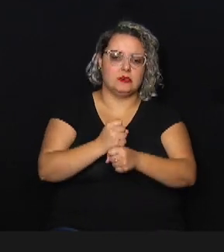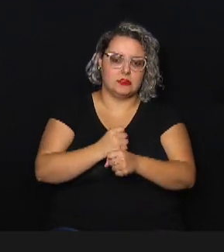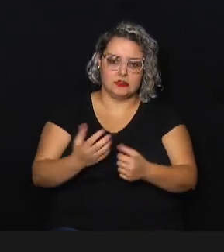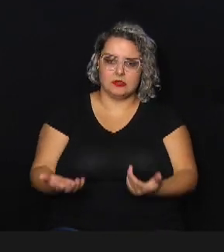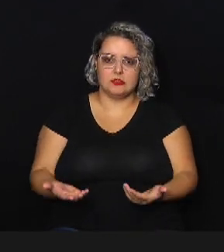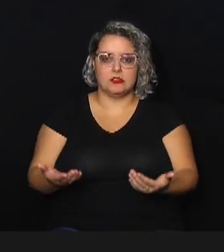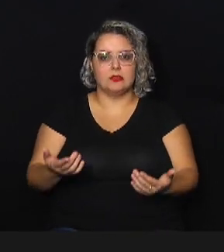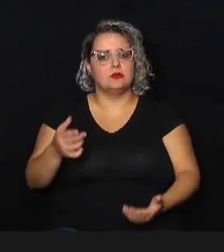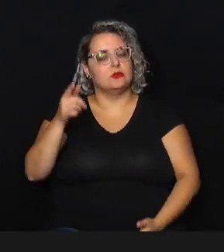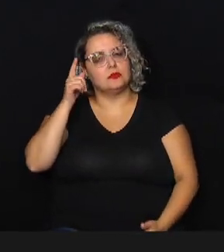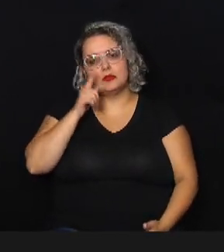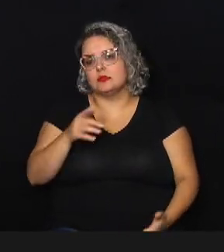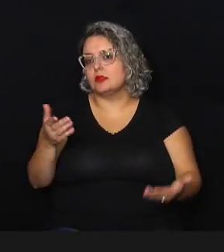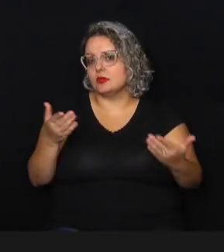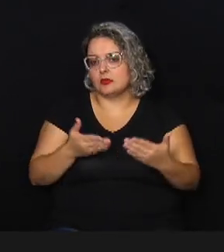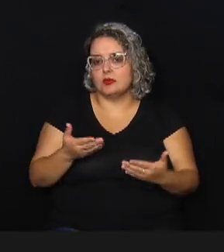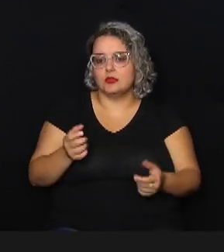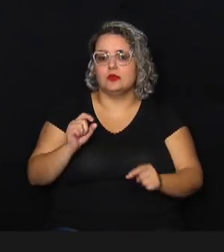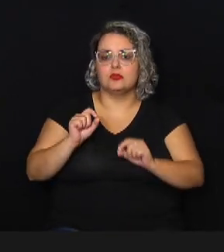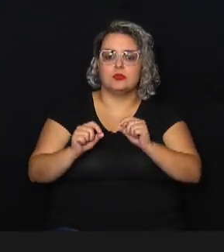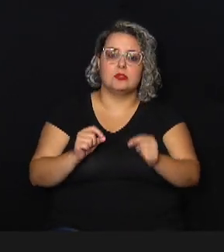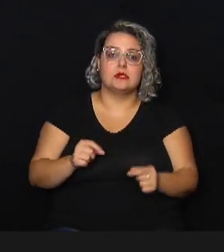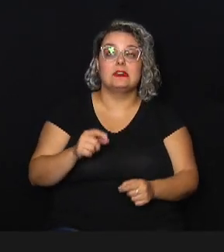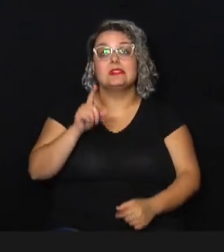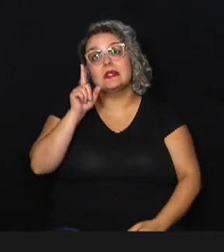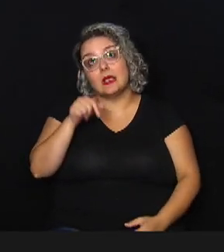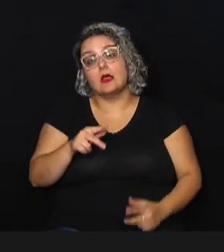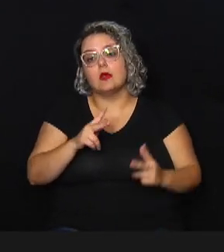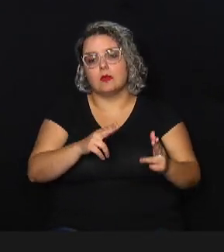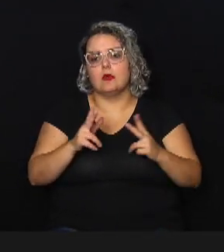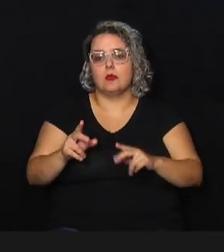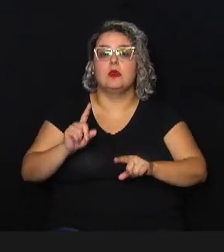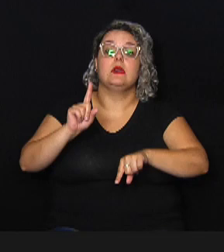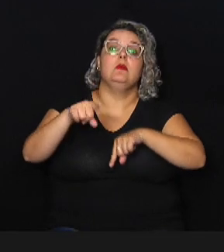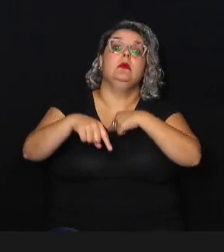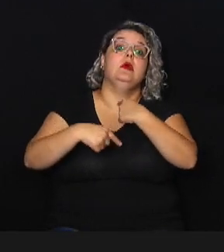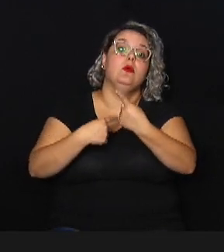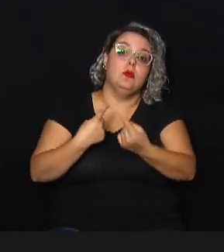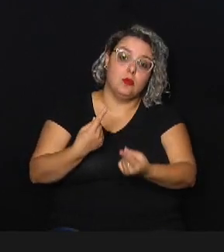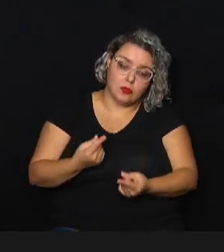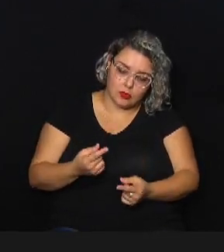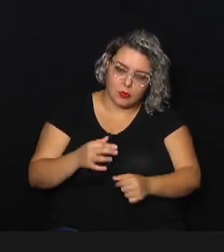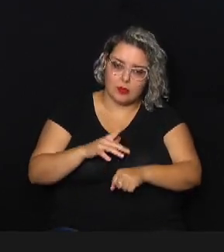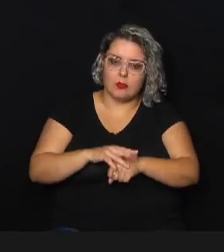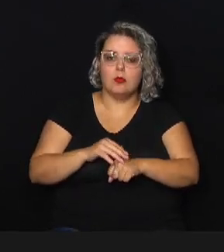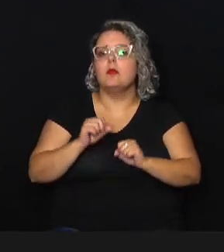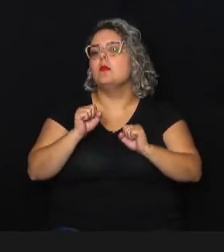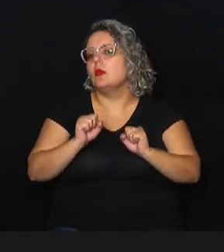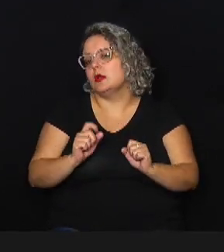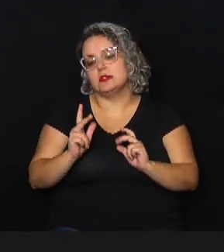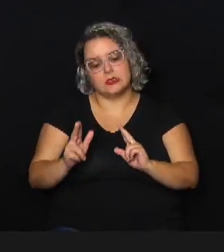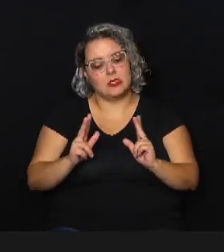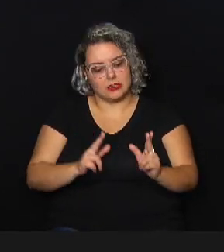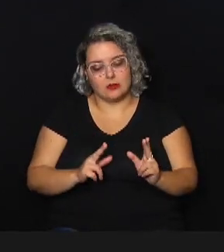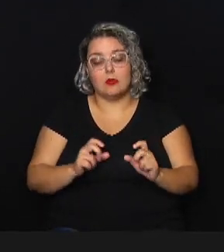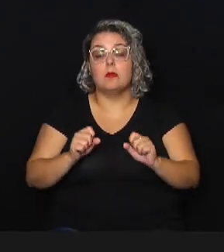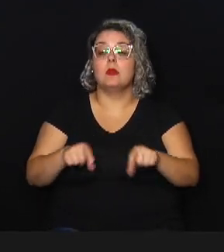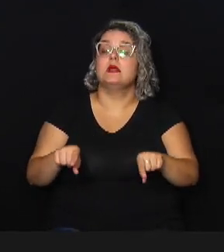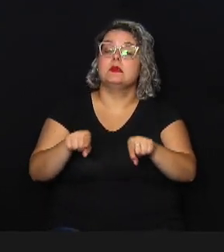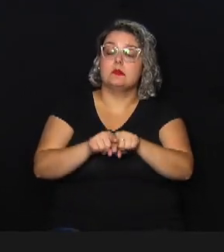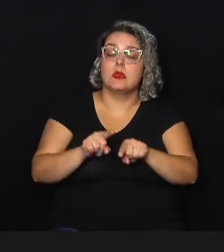hoje ainda, provar que seria a mesma doença. Tá? Às vezes pode ser uma outra doença, pode ser a mesma,